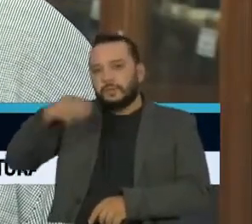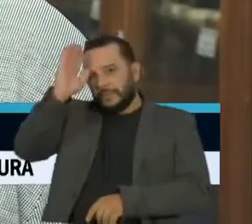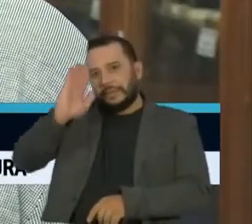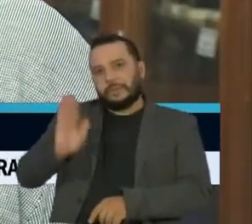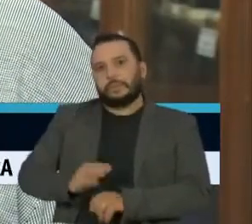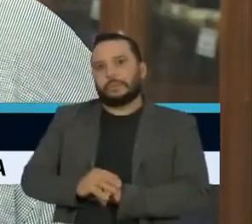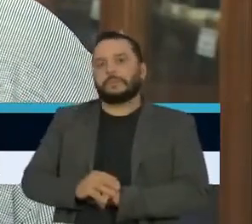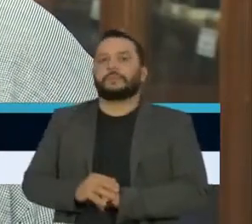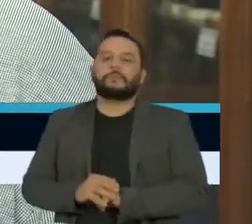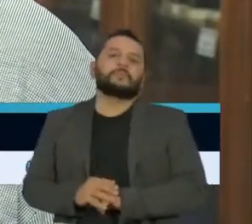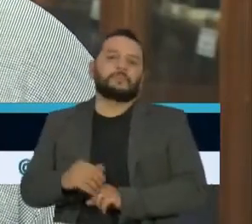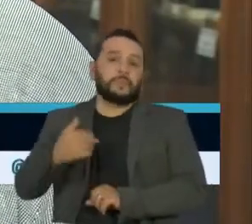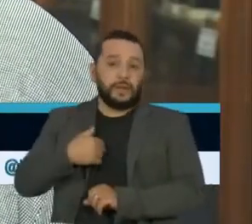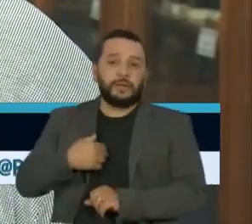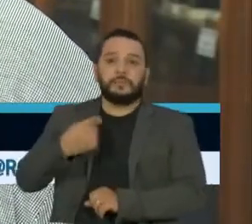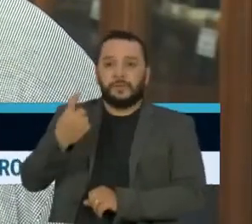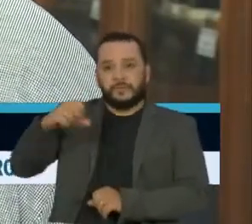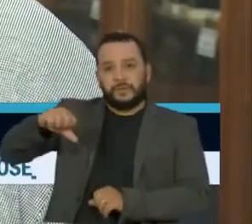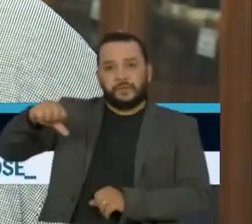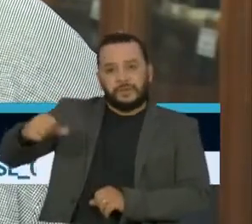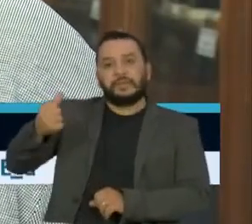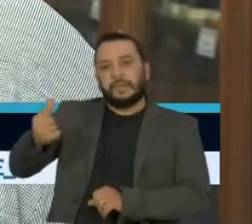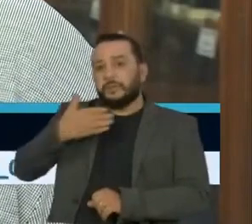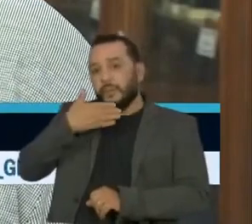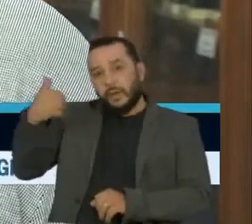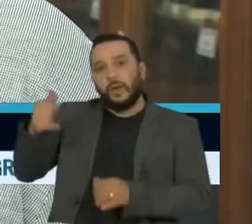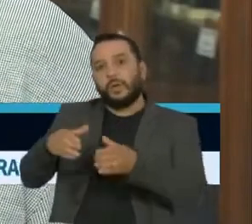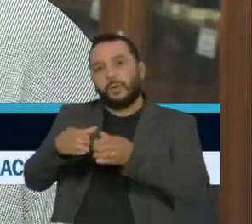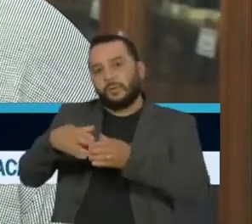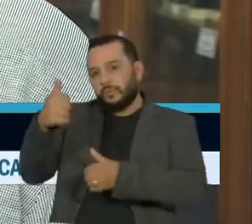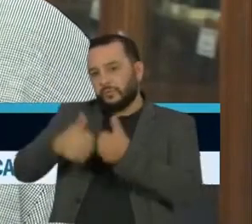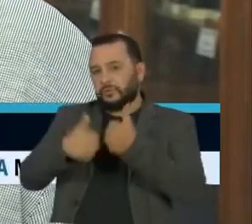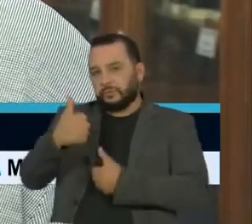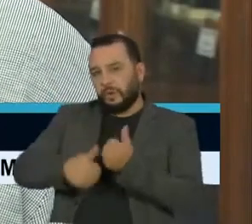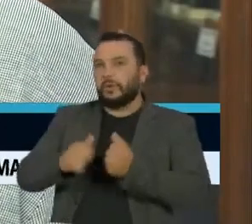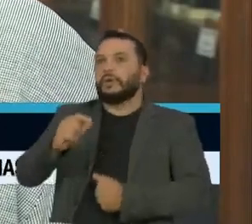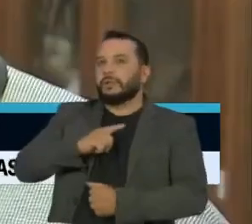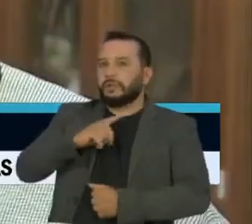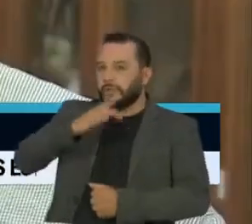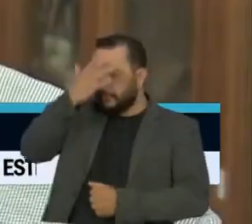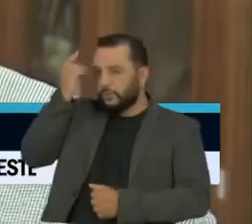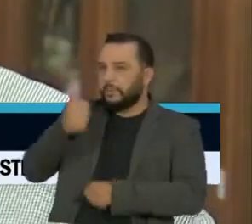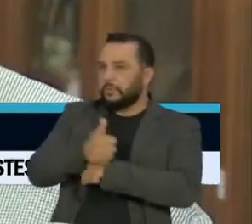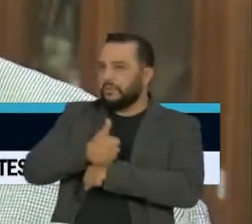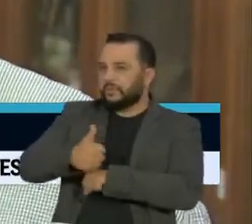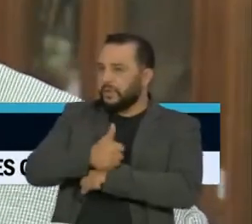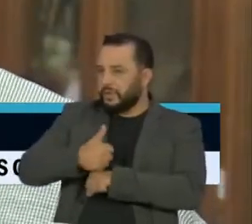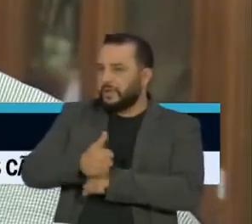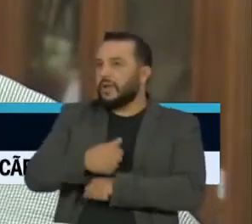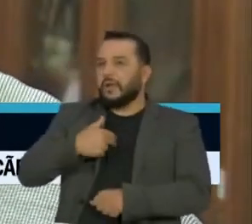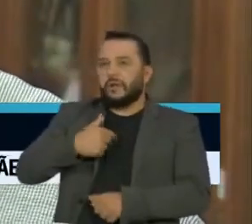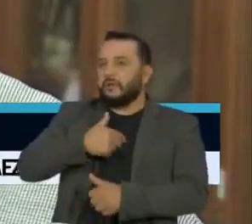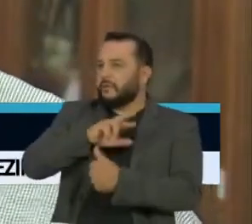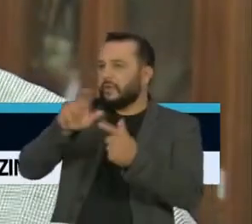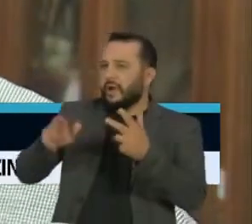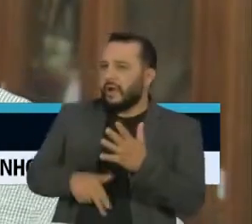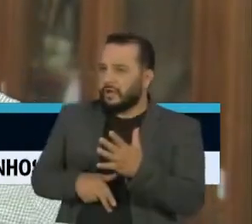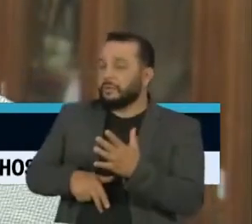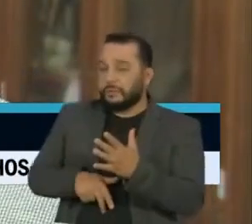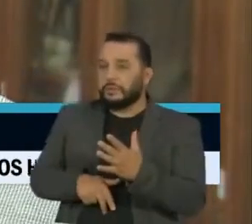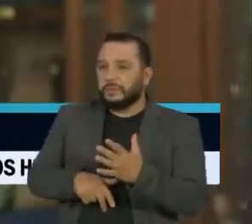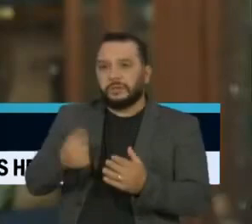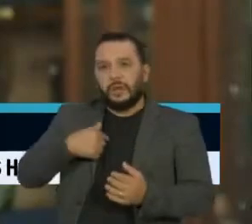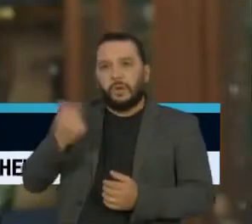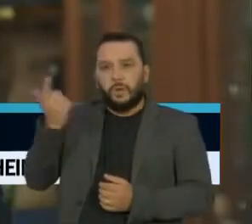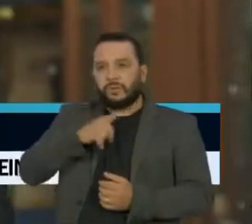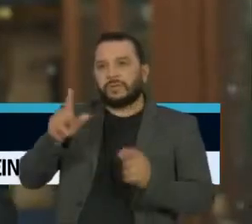Portuguesa, em termos de time de futebol. Tá? Nós tínhamos grandes craques, aquele time deu liga e foi até a